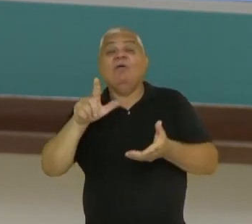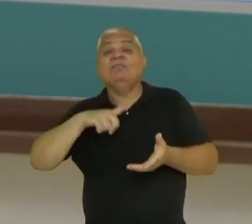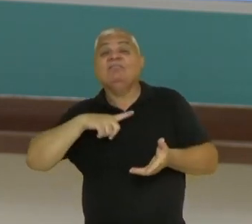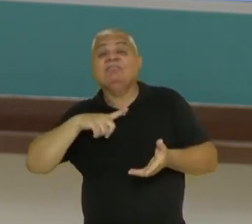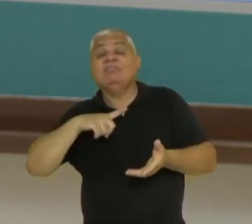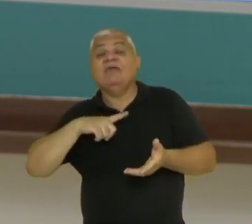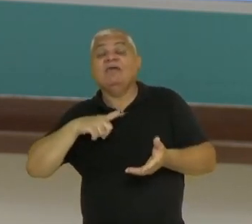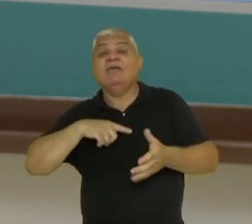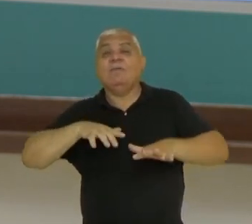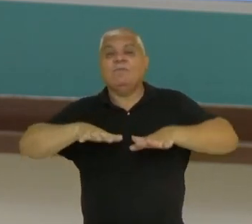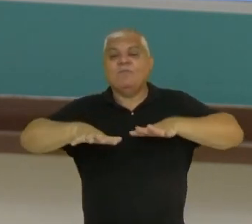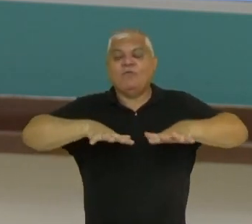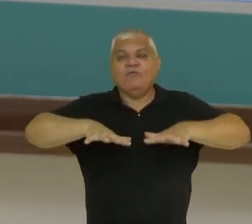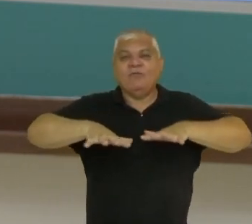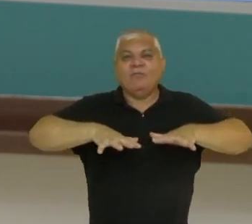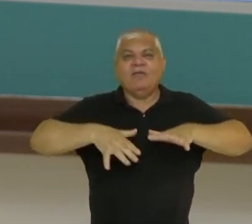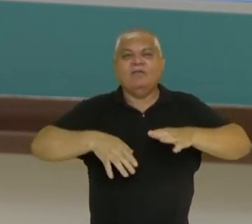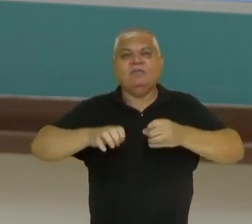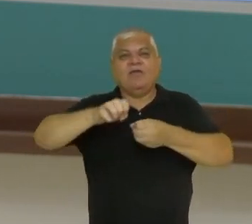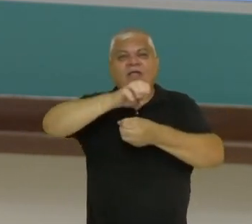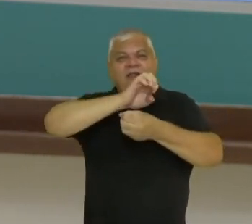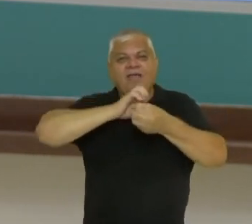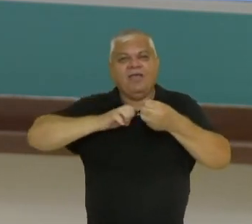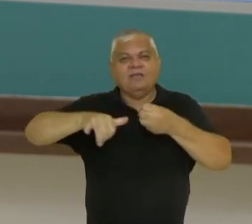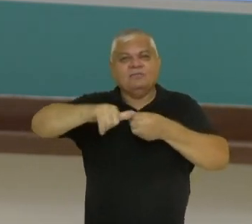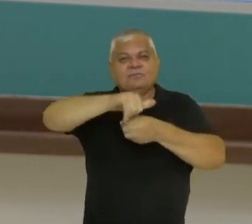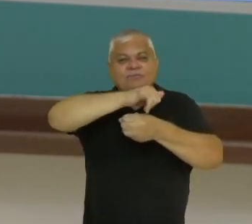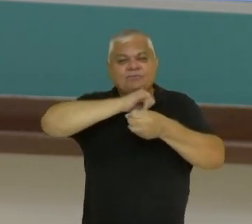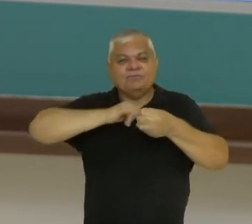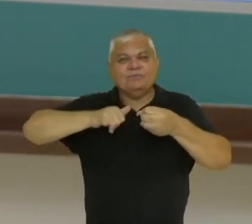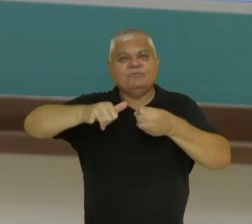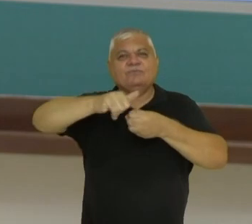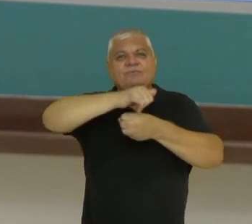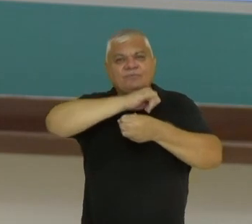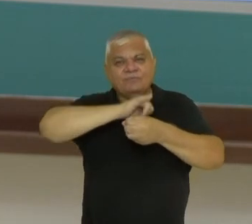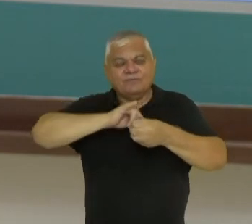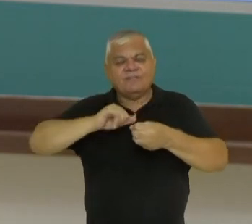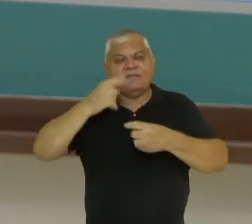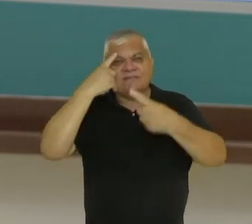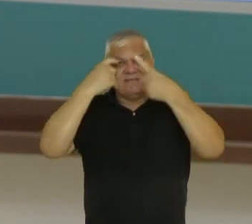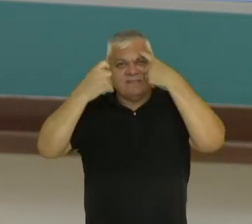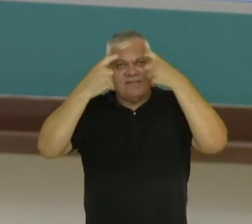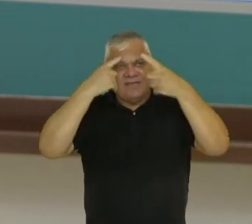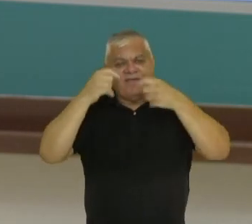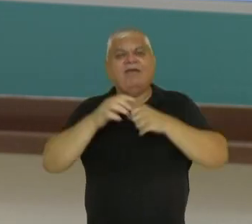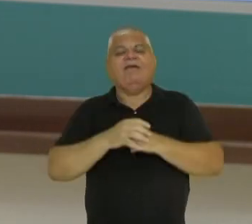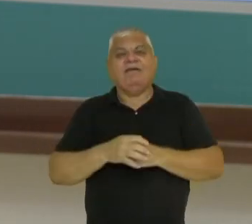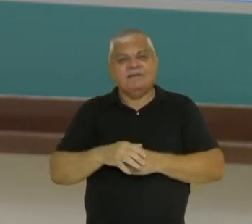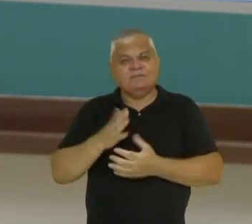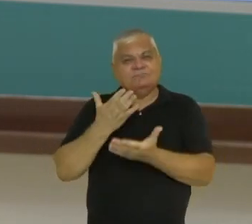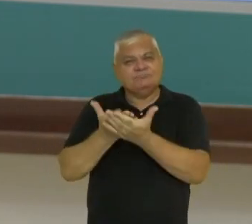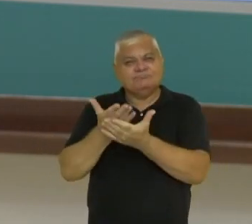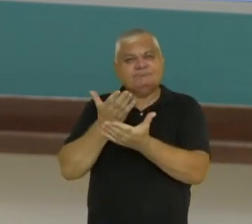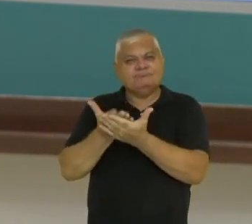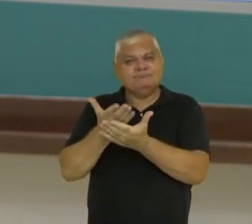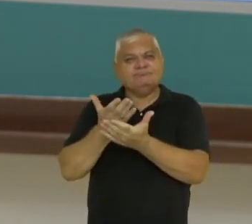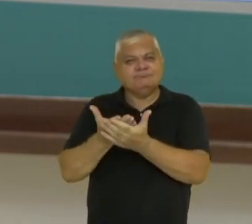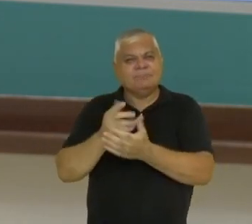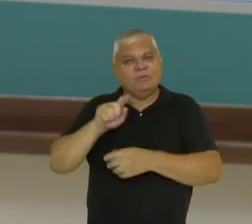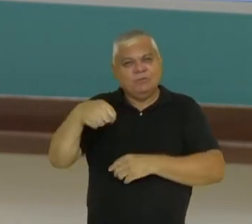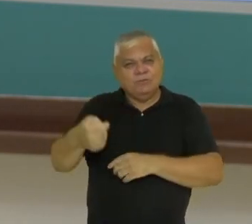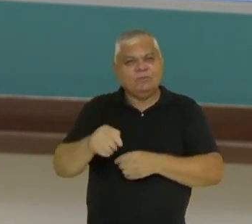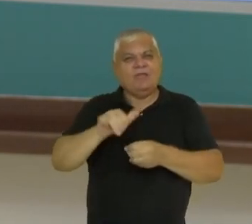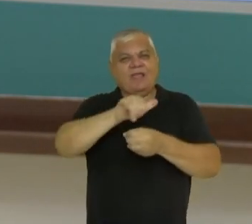são os movimentos que o elétron faz. Tudo isso veio a partir aí das ideias do Bohr e dos seus estudos em relação aos elétrons.